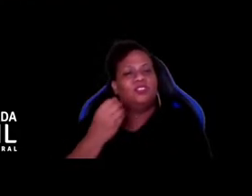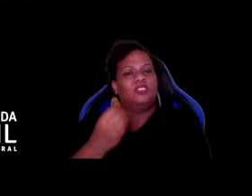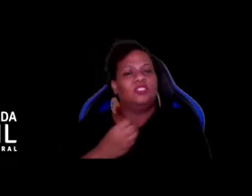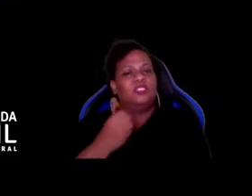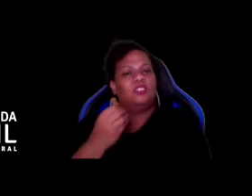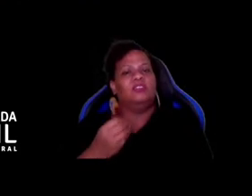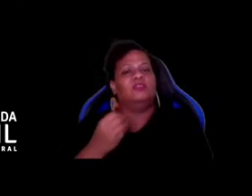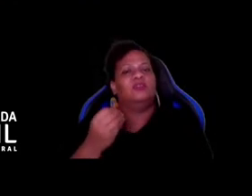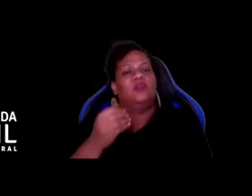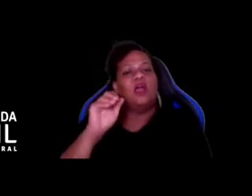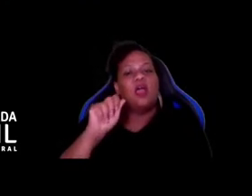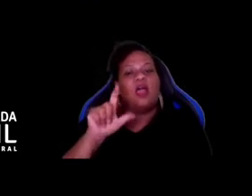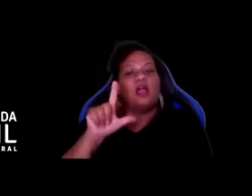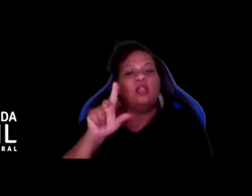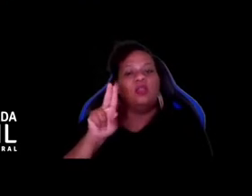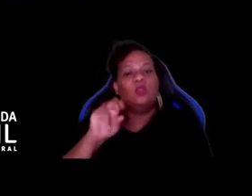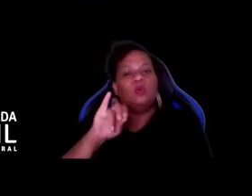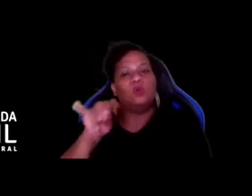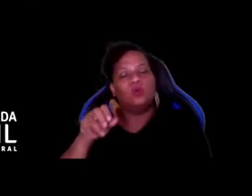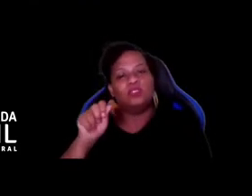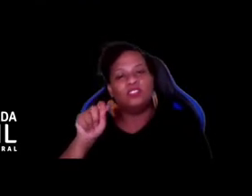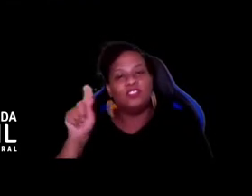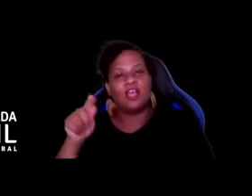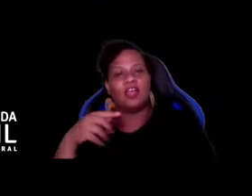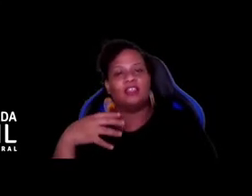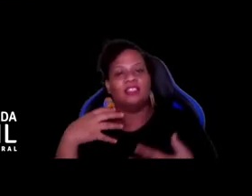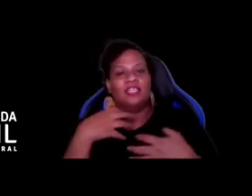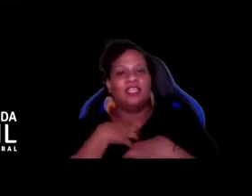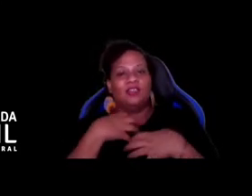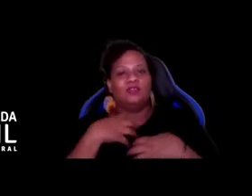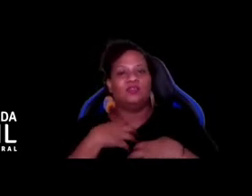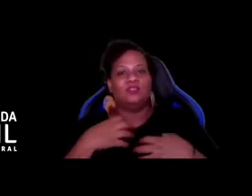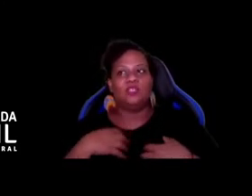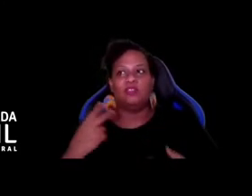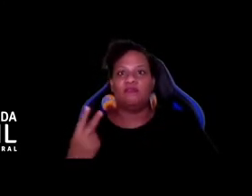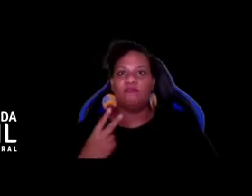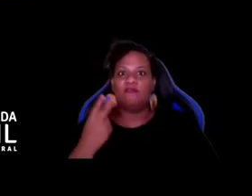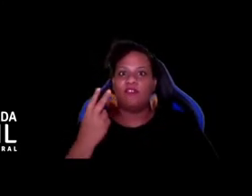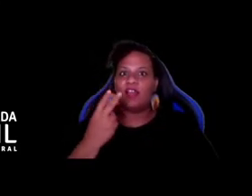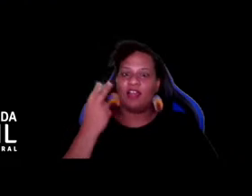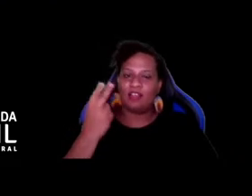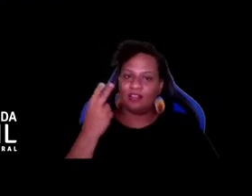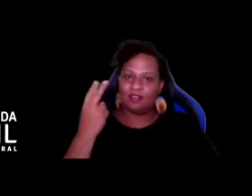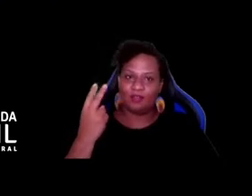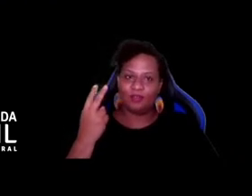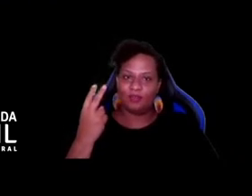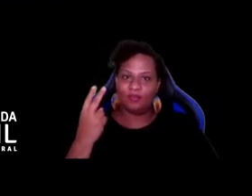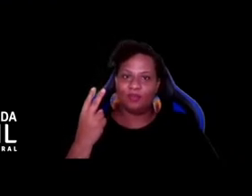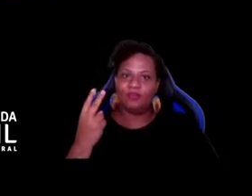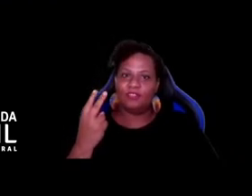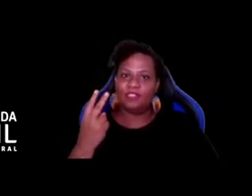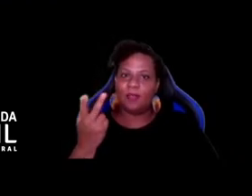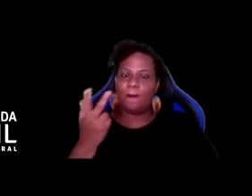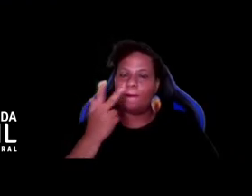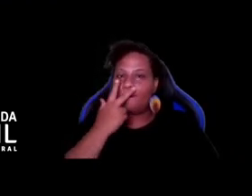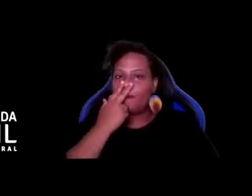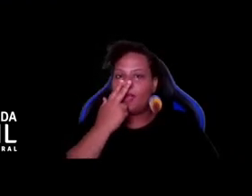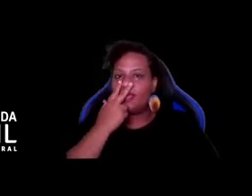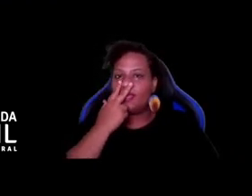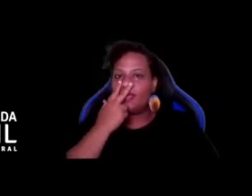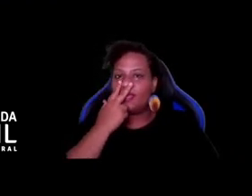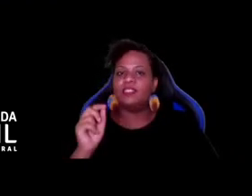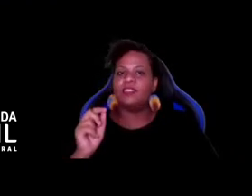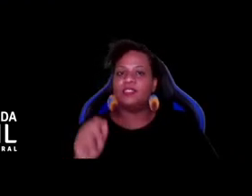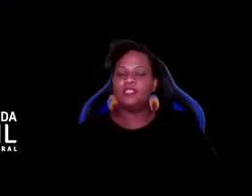um alujá, de uma forma tão rica, né? É como parece que eles